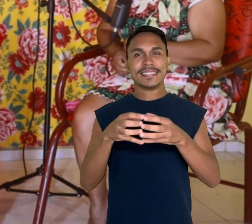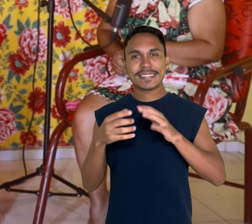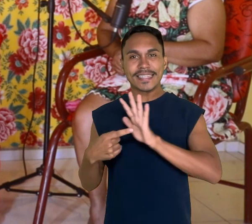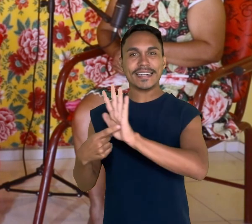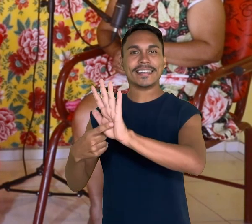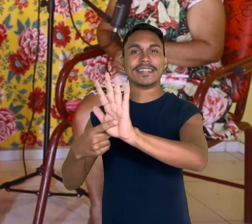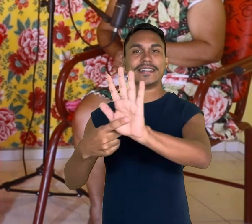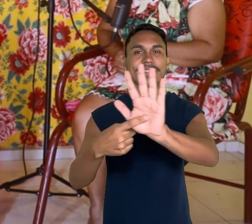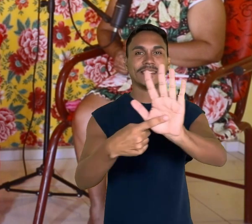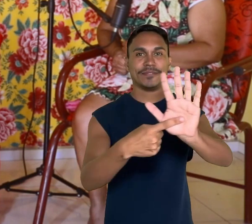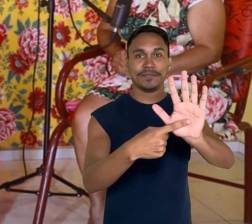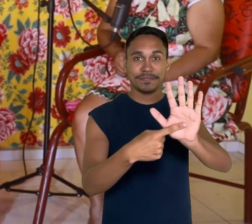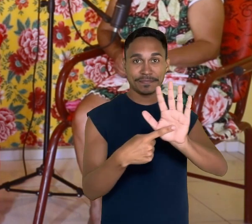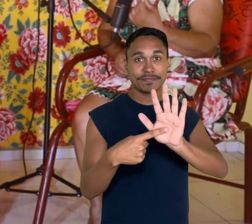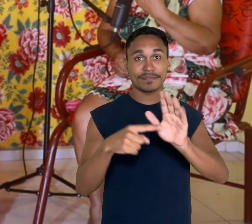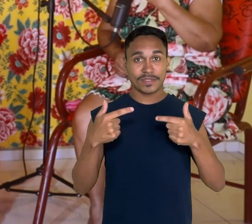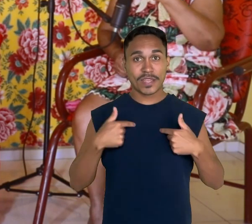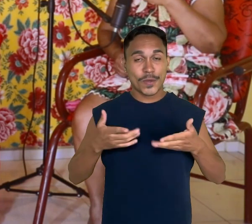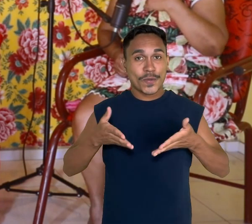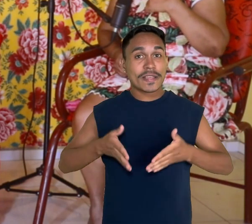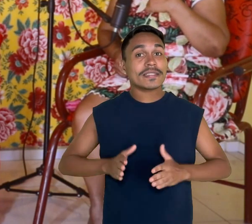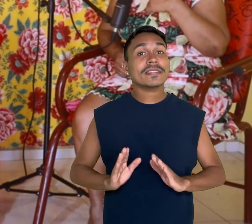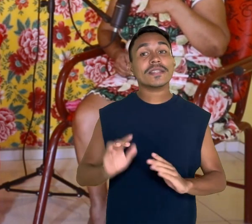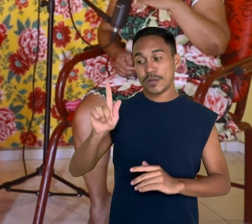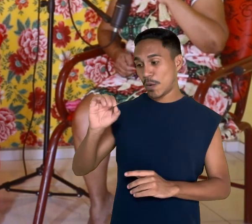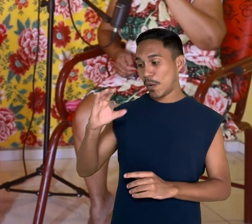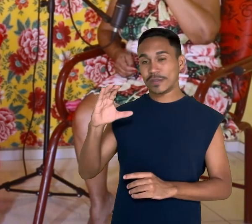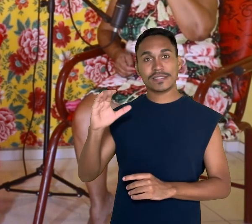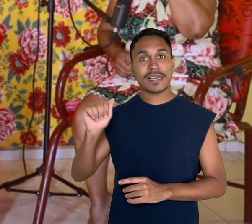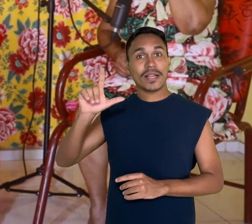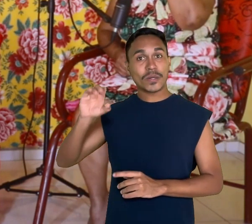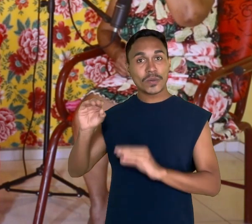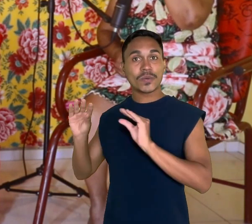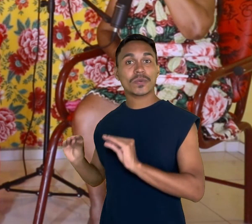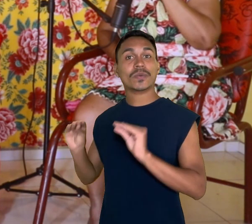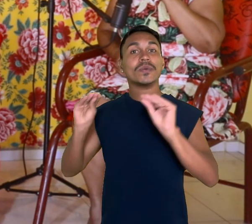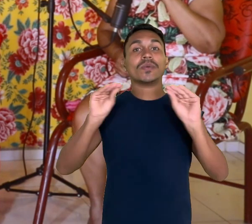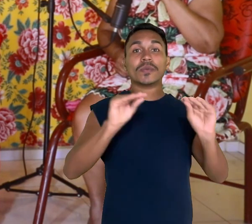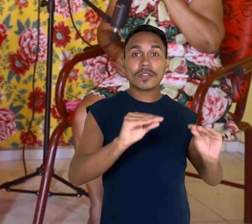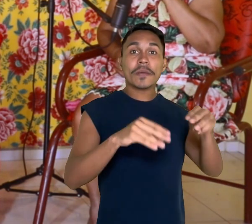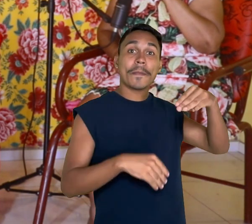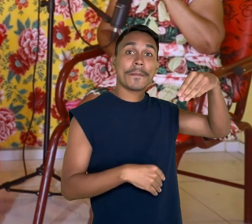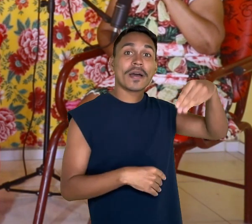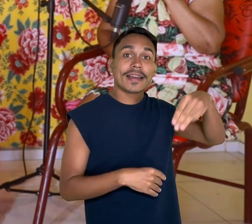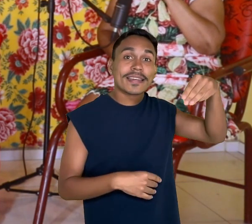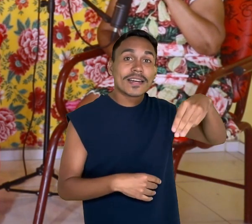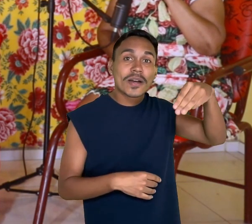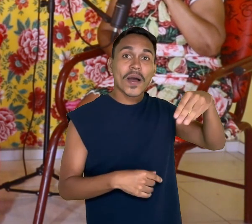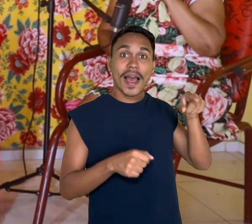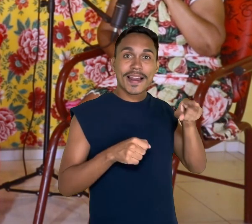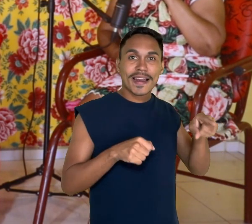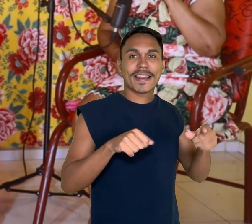viemos apresentar. Eu nasci lá no Gonçalo, fui morar no Maranhão.